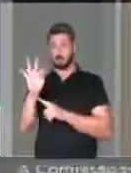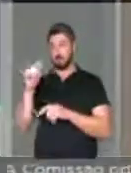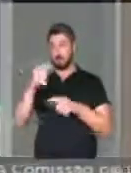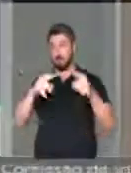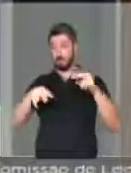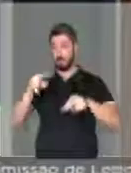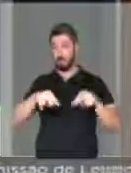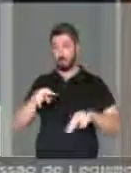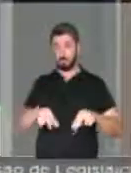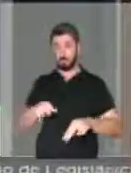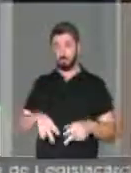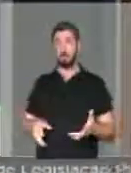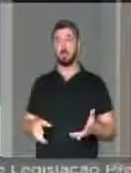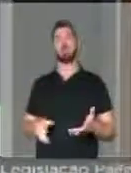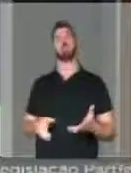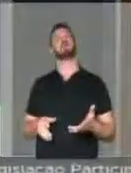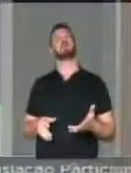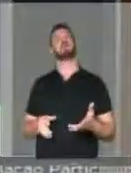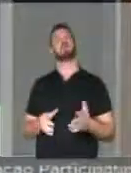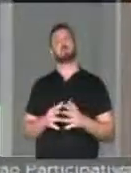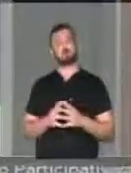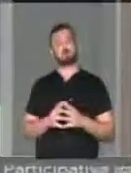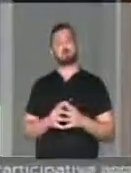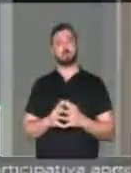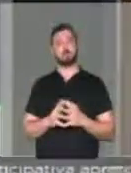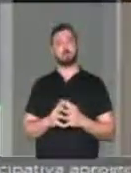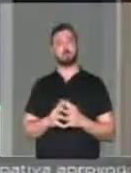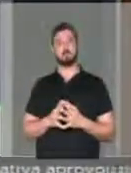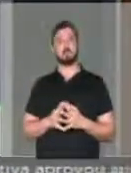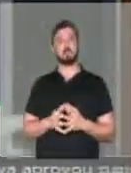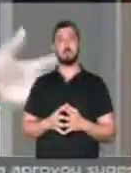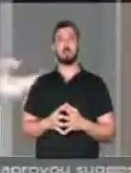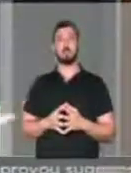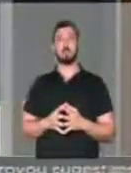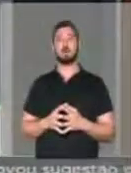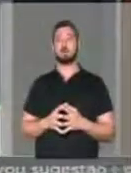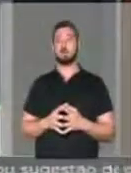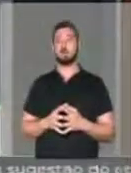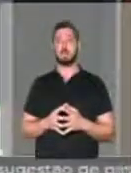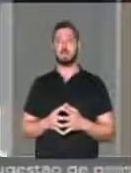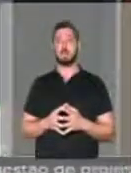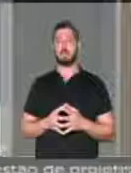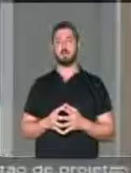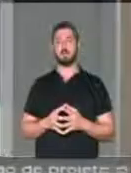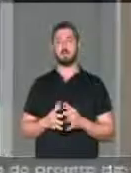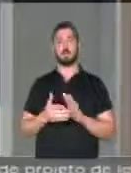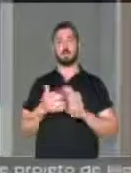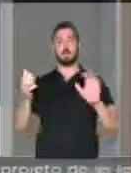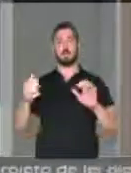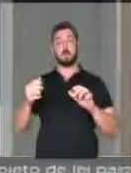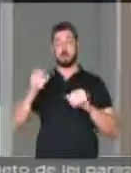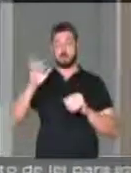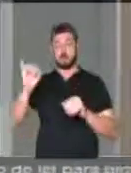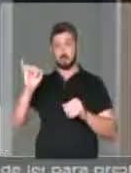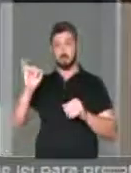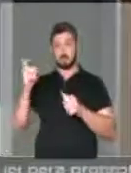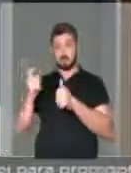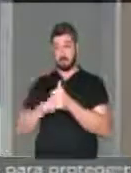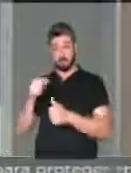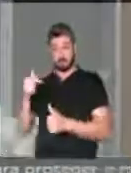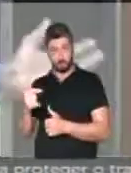examinar a petição que lá está. Nós temos que derrubar esse impeachment, se ela não está devendo